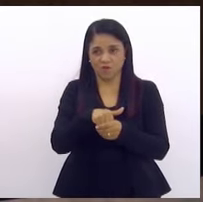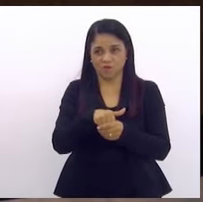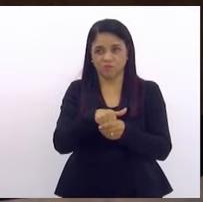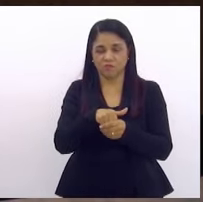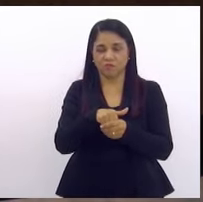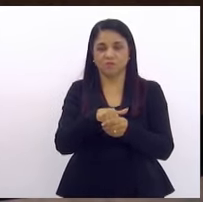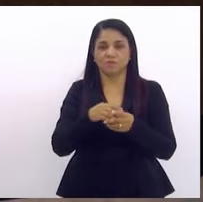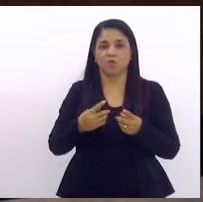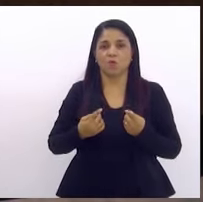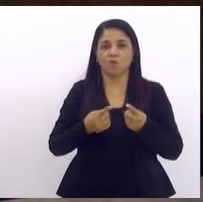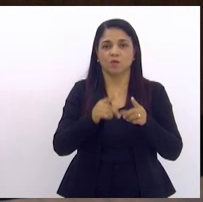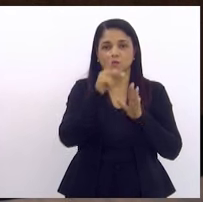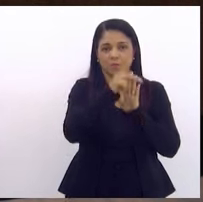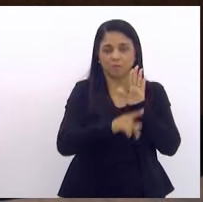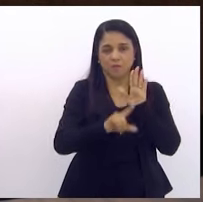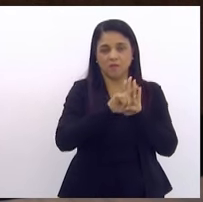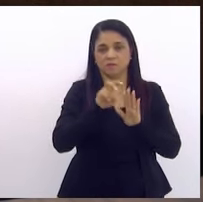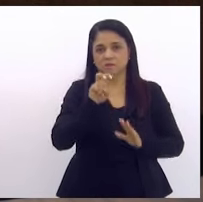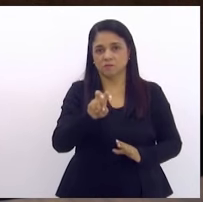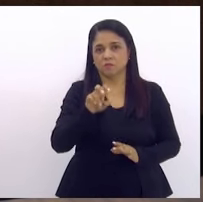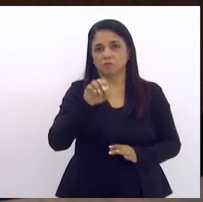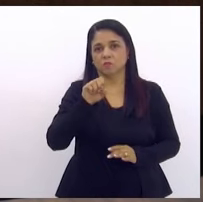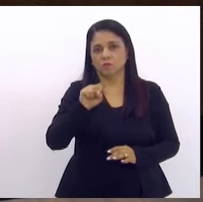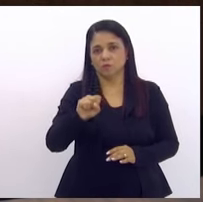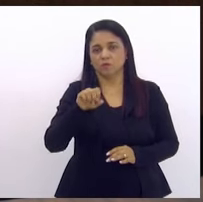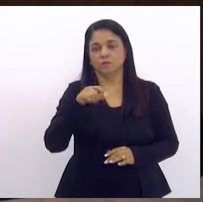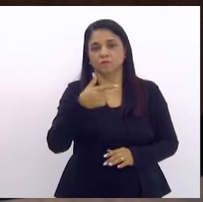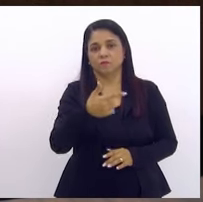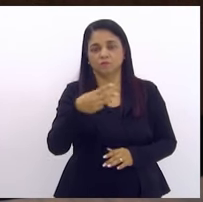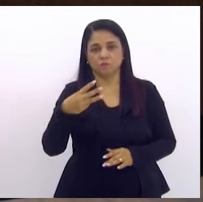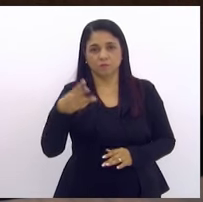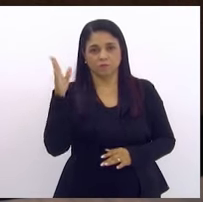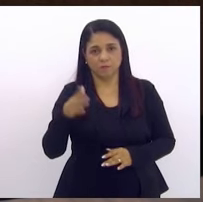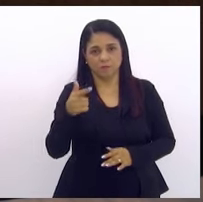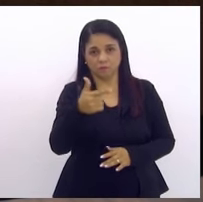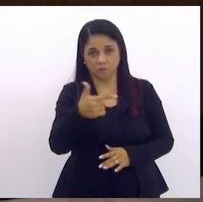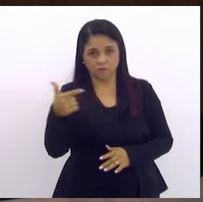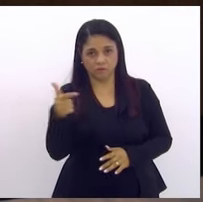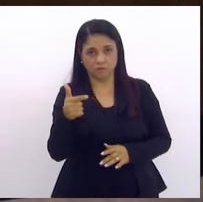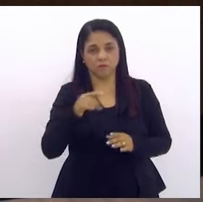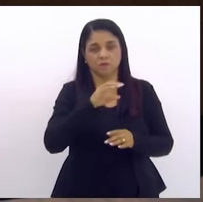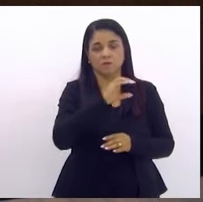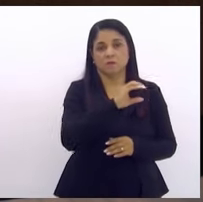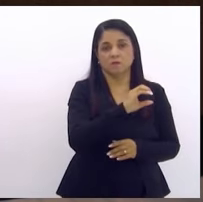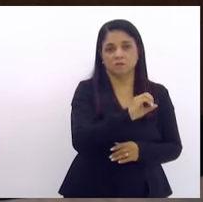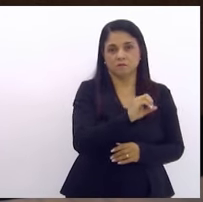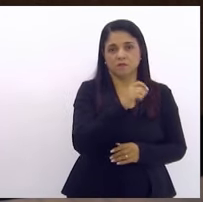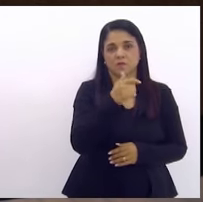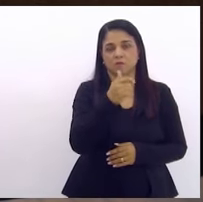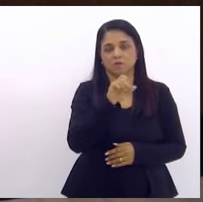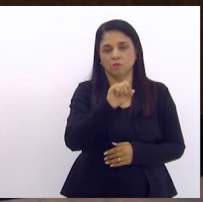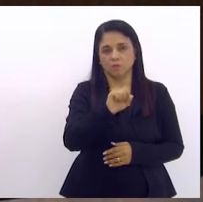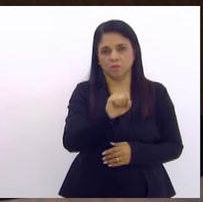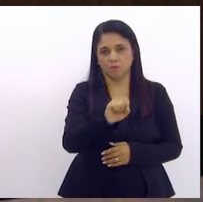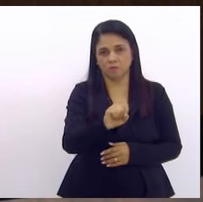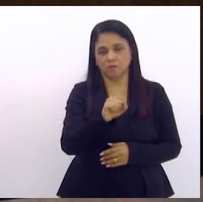consignar meu voto contrário no PL 5824 de 2022, 6080 de